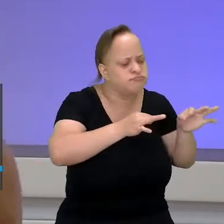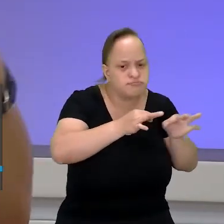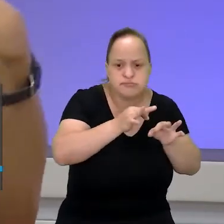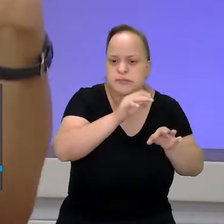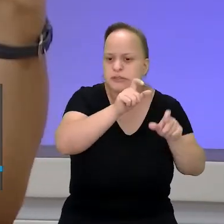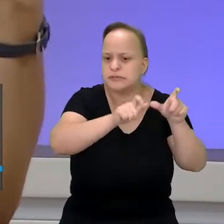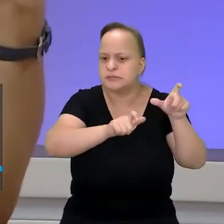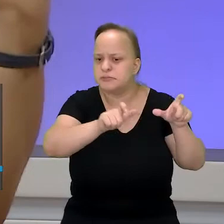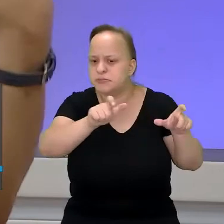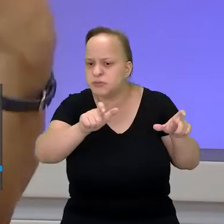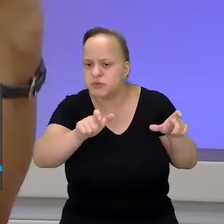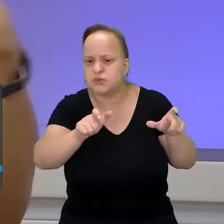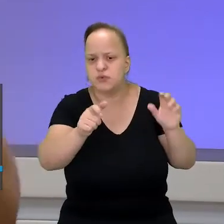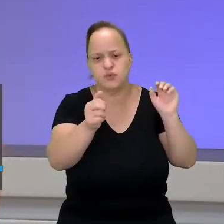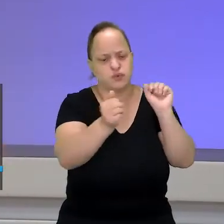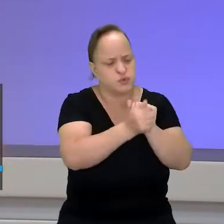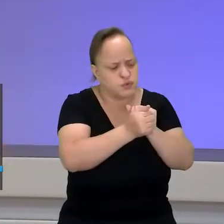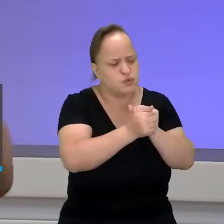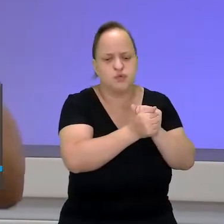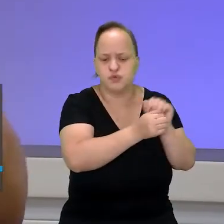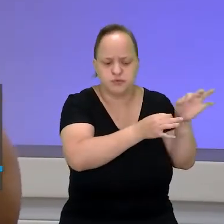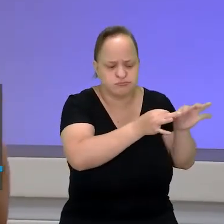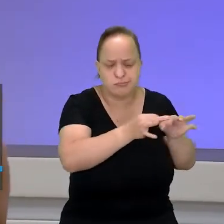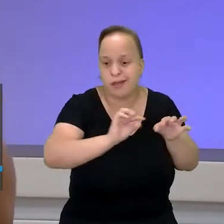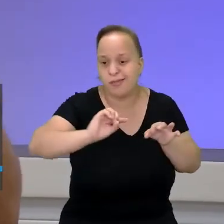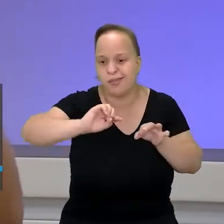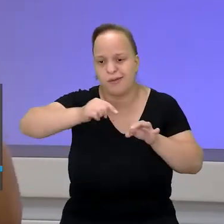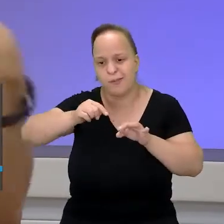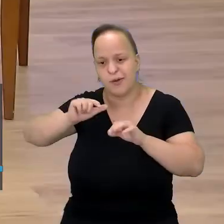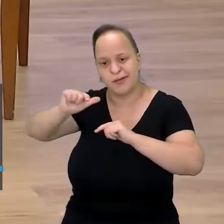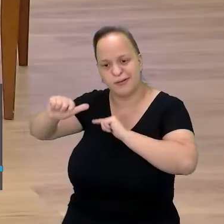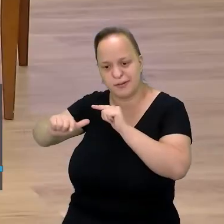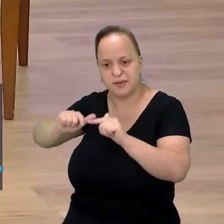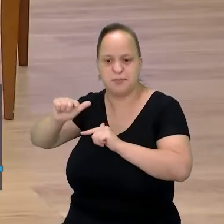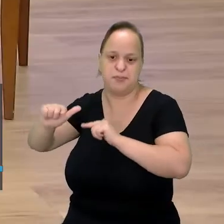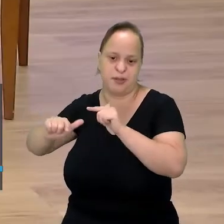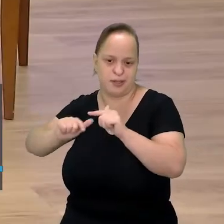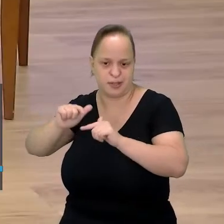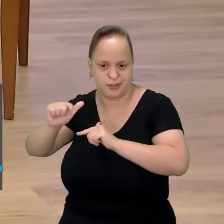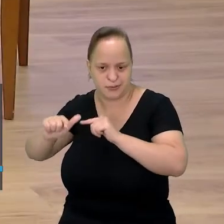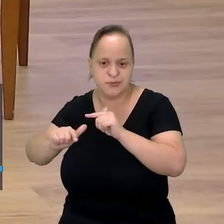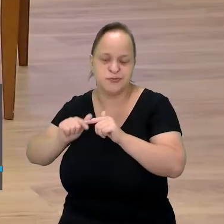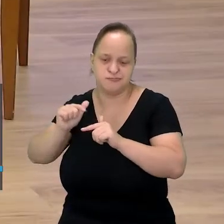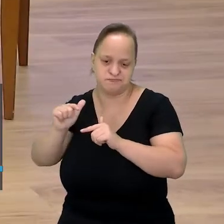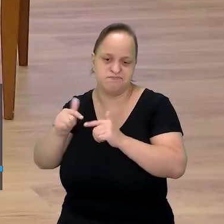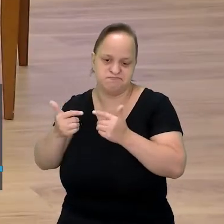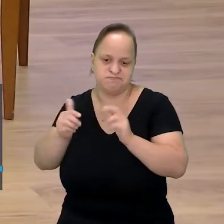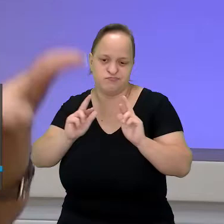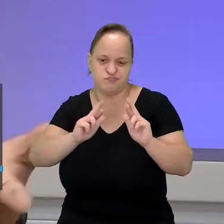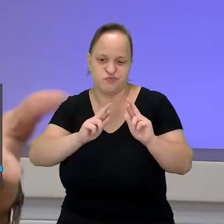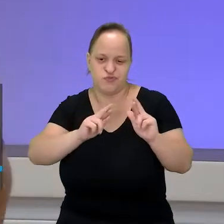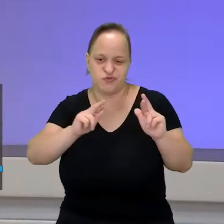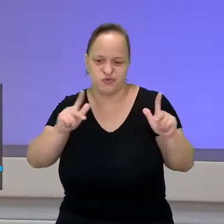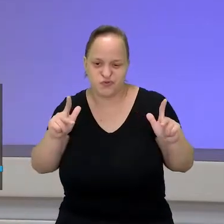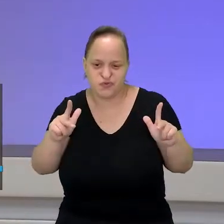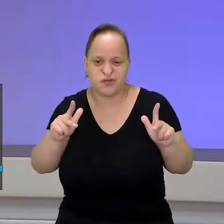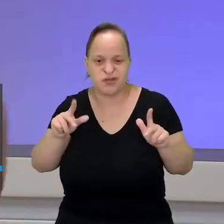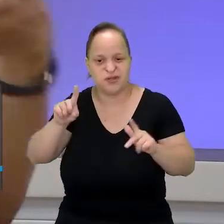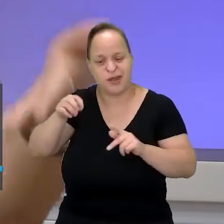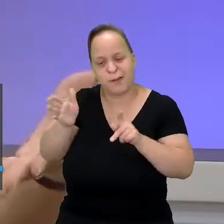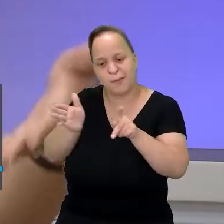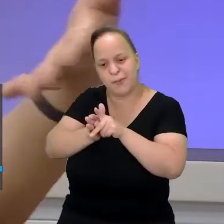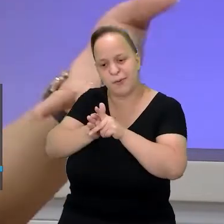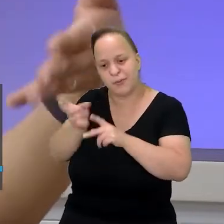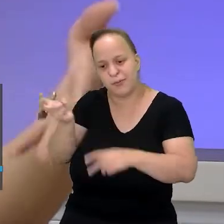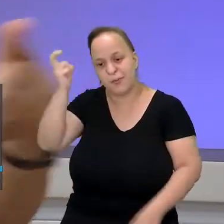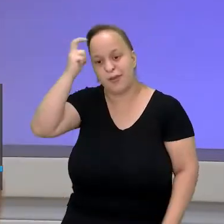ali reunidas, né? Depois tem a questão do trabalho, quando você trabalha, o seu grupo também, então acaba virando essa questão cultural